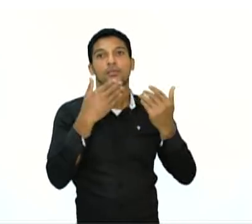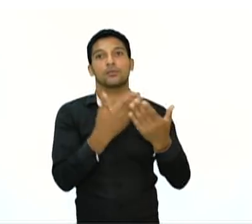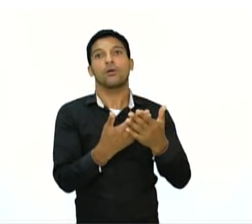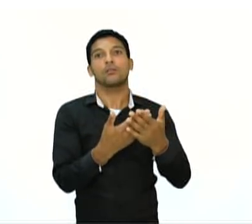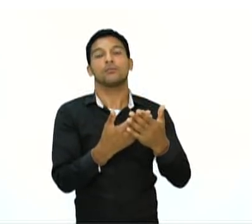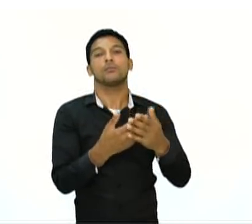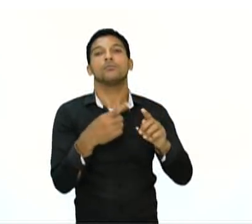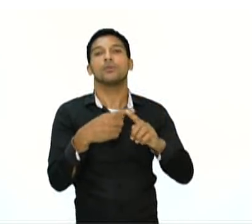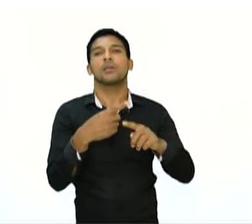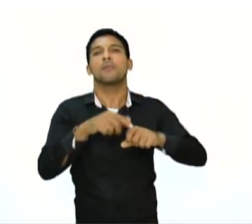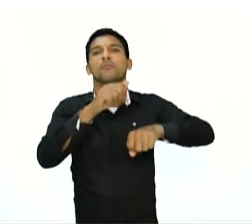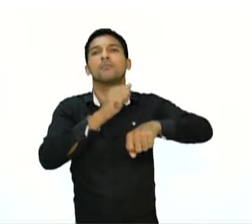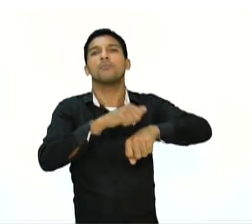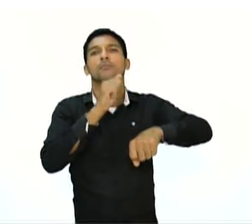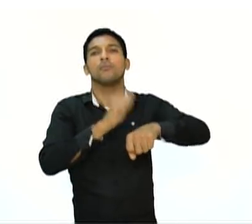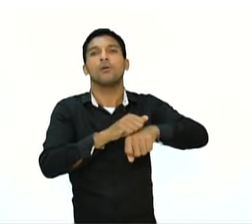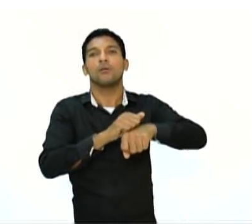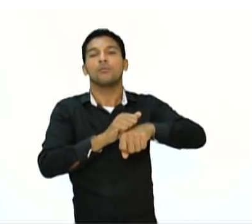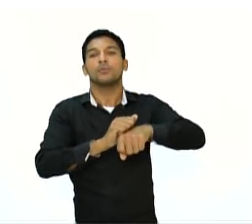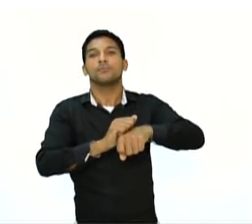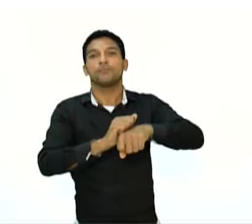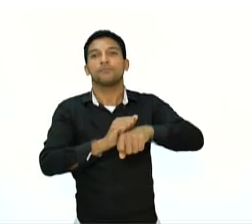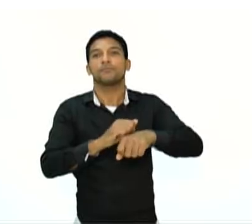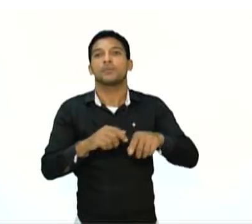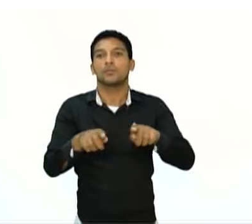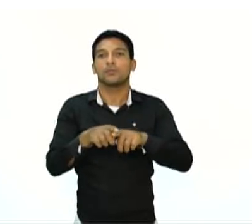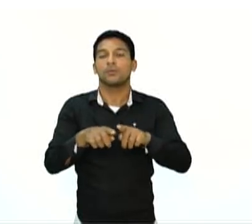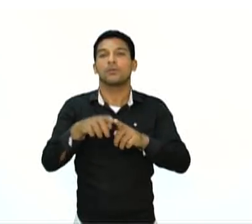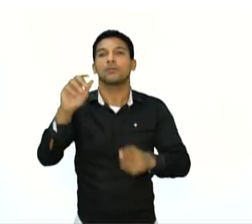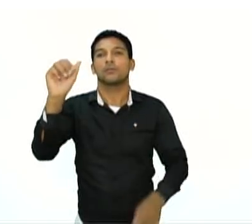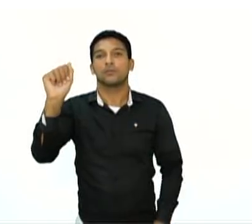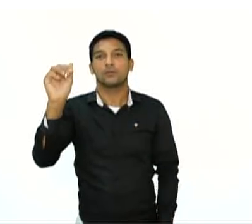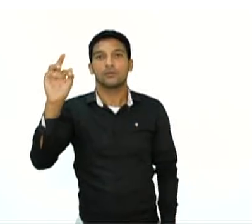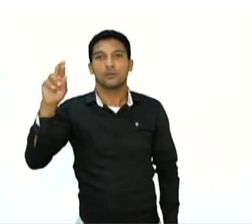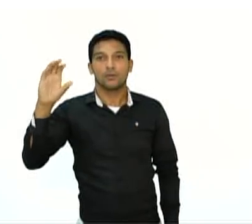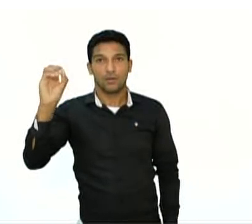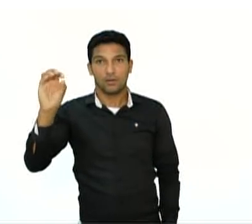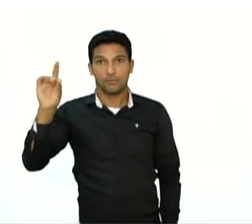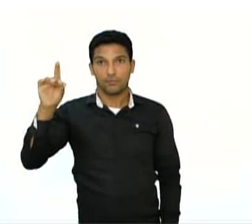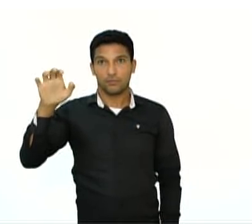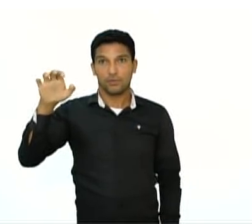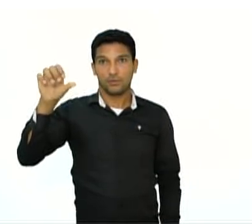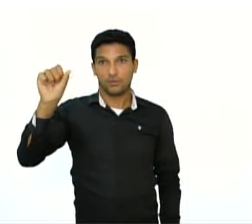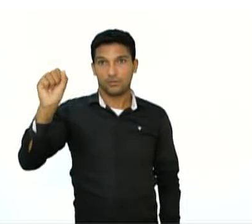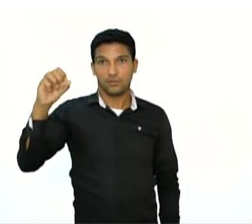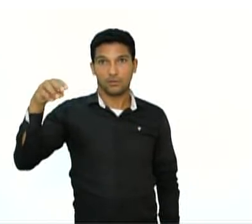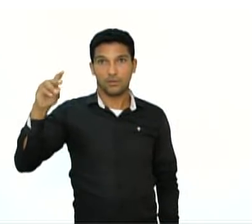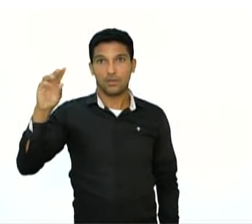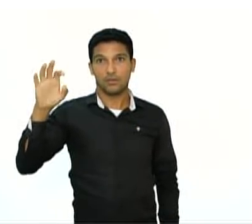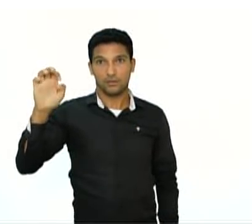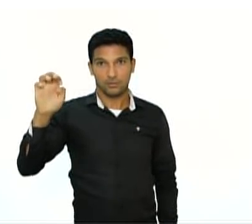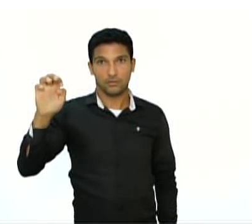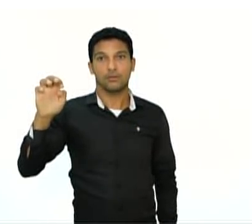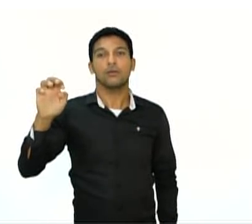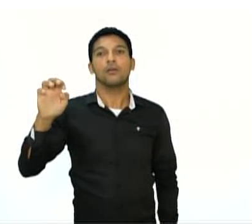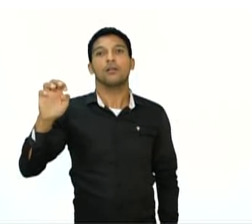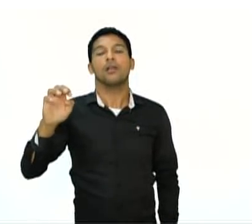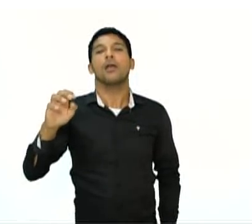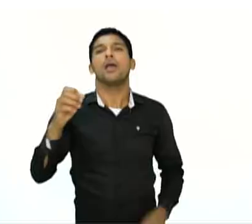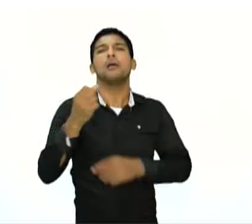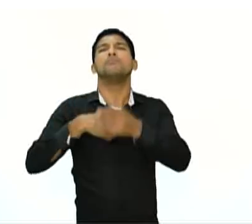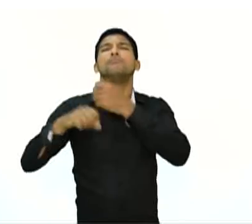escravidão não existia, então, portanto, eles iam para lá começar uma nova vida em liberdade,